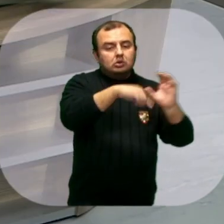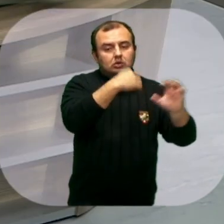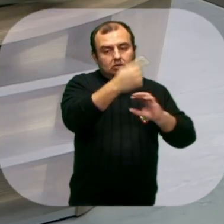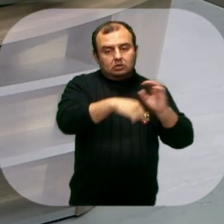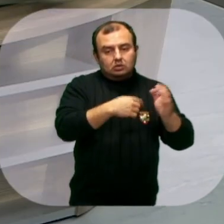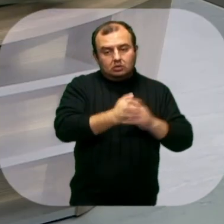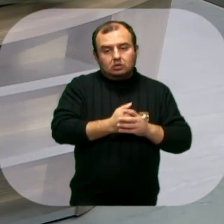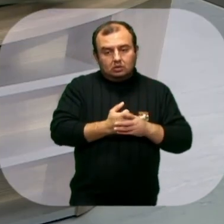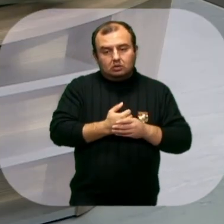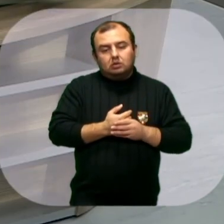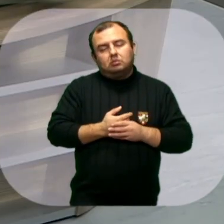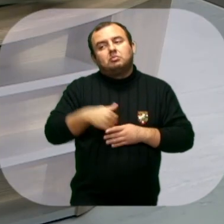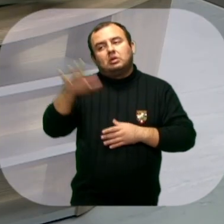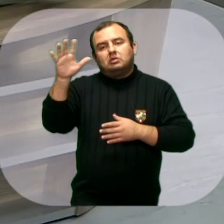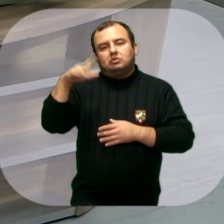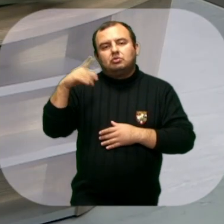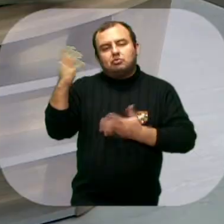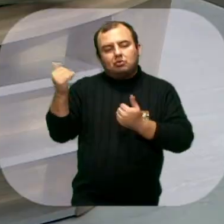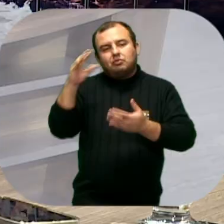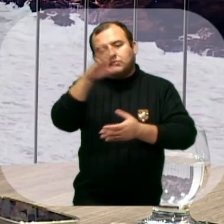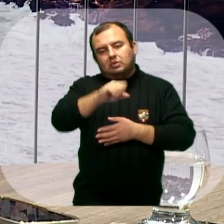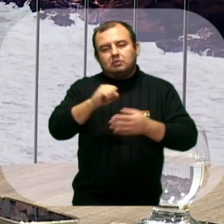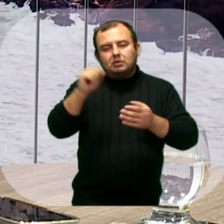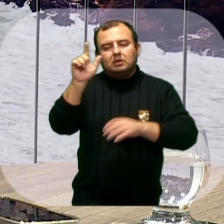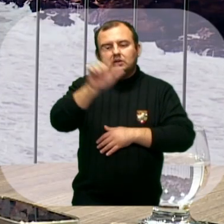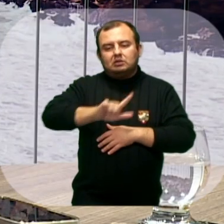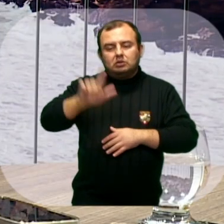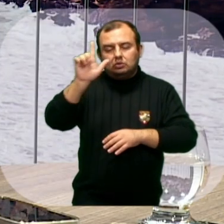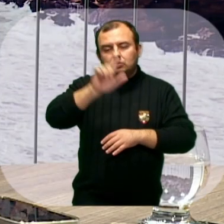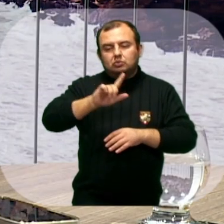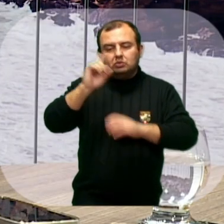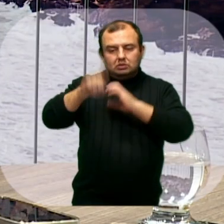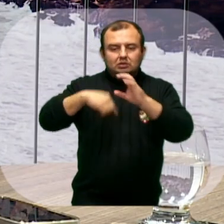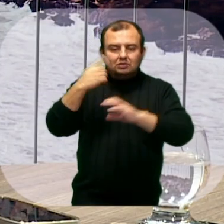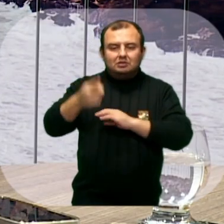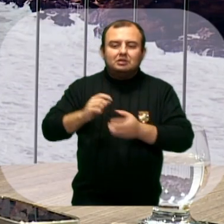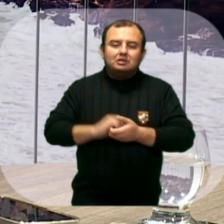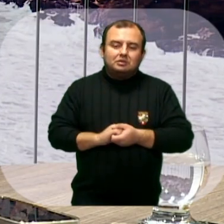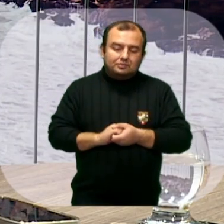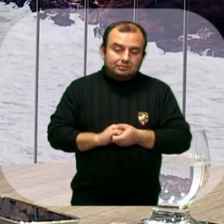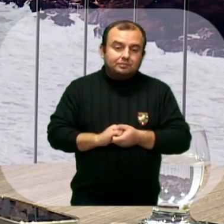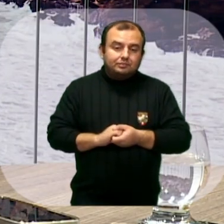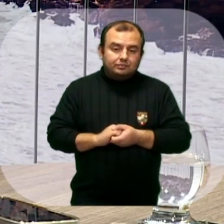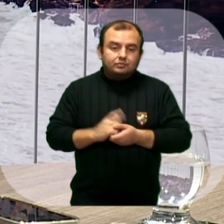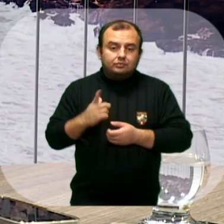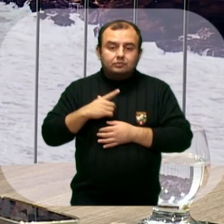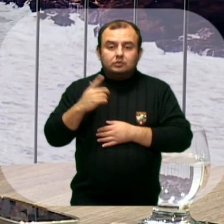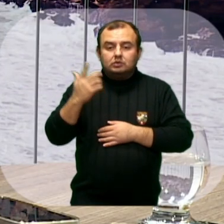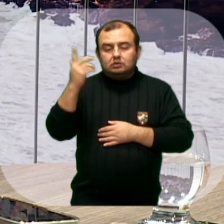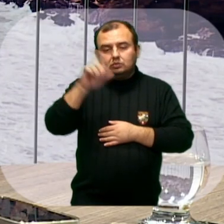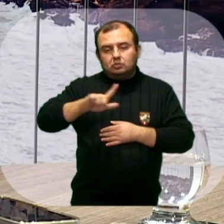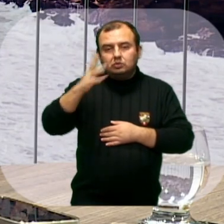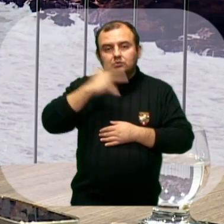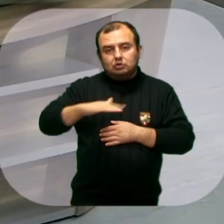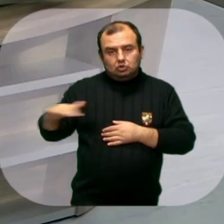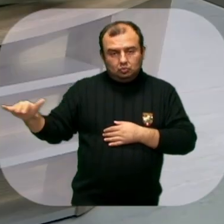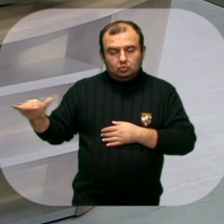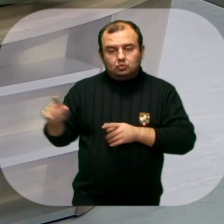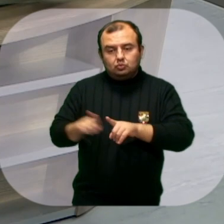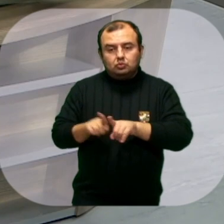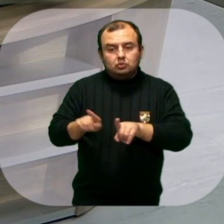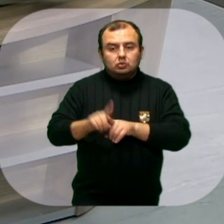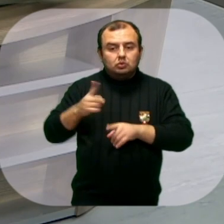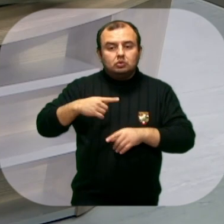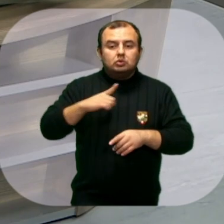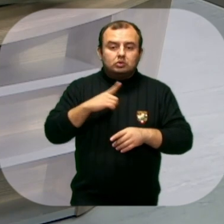Mais literatura internacional. Eles gostam bastante. E sai muito infantil. Porque nós temos